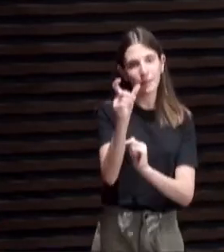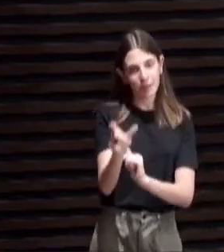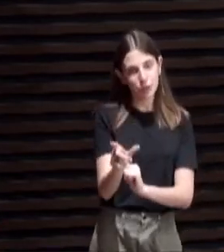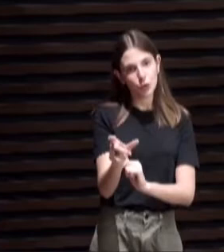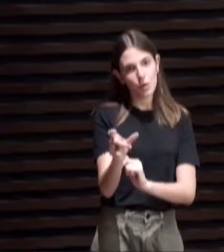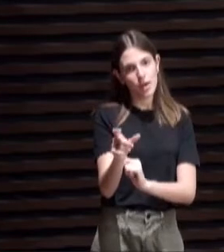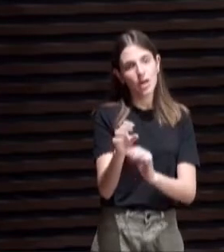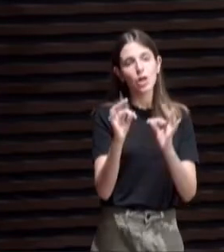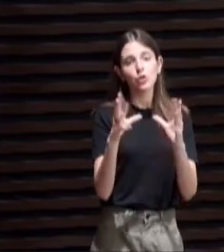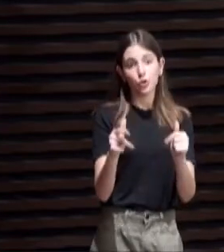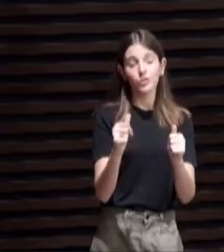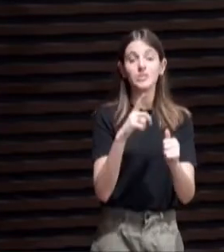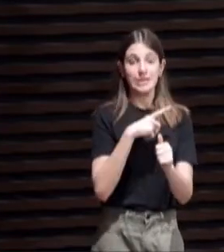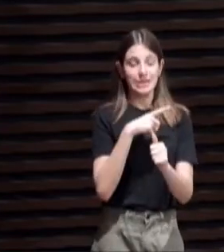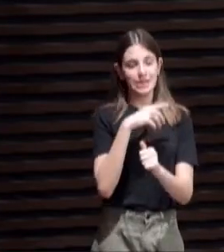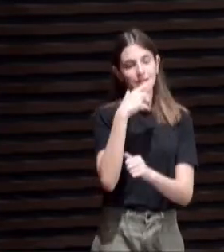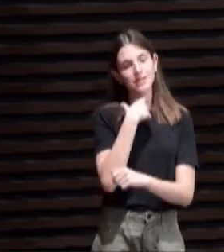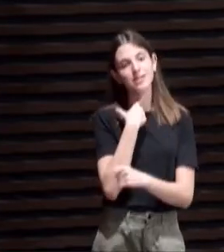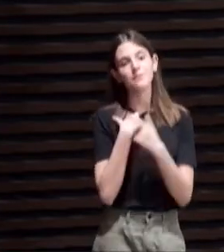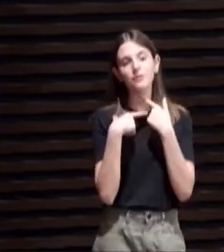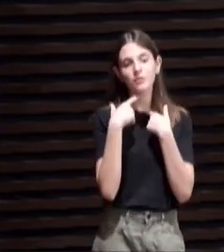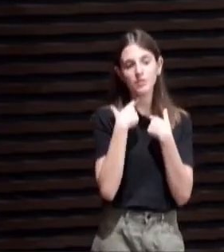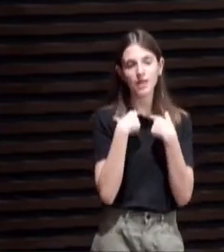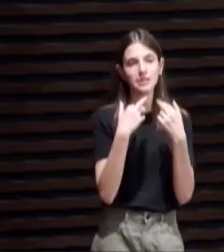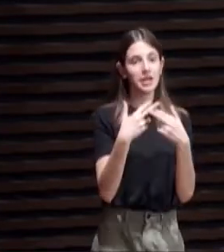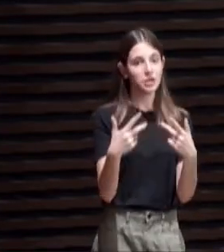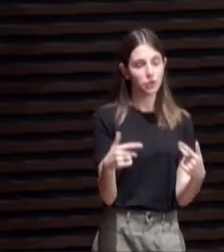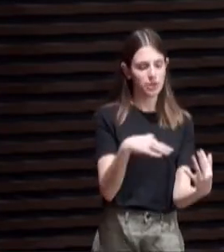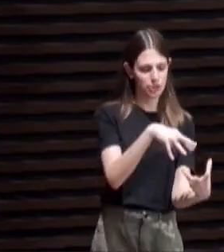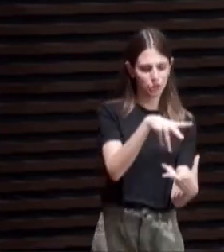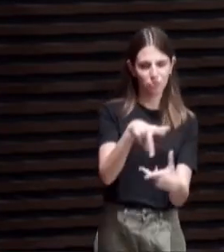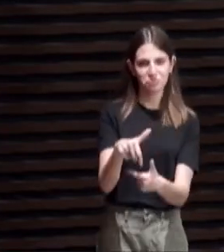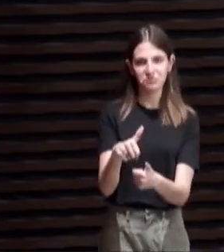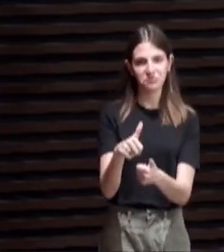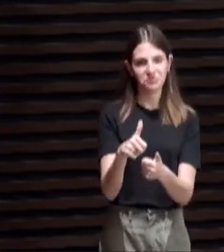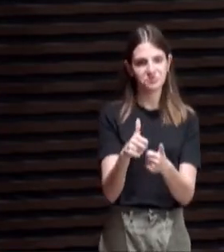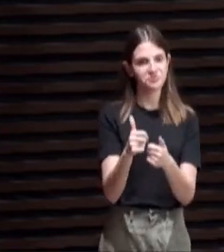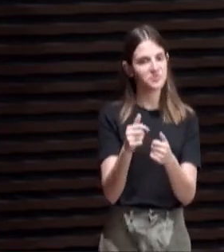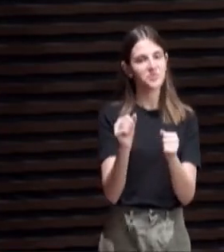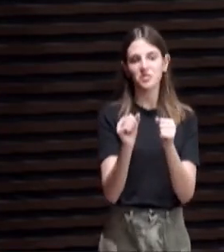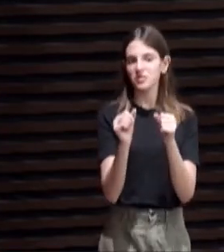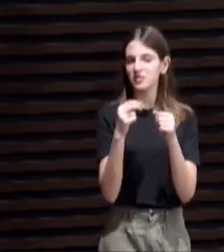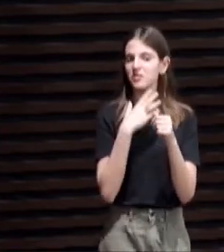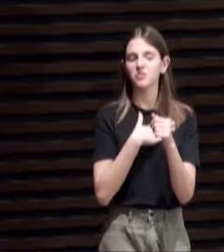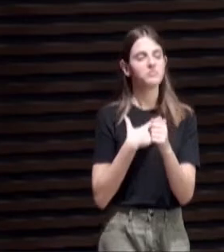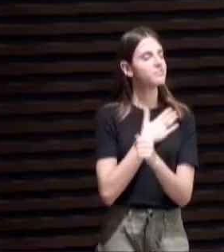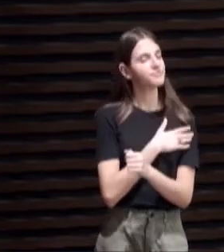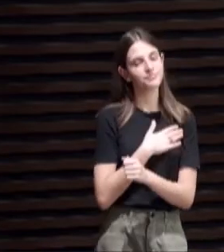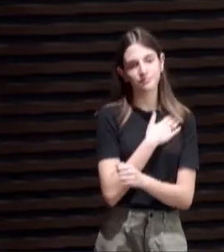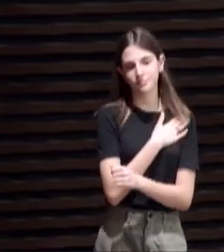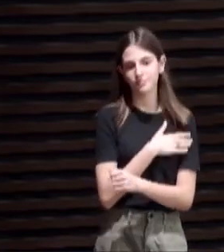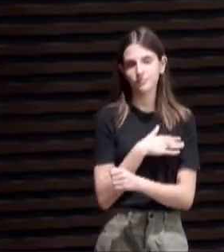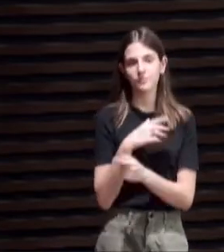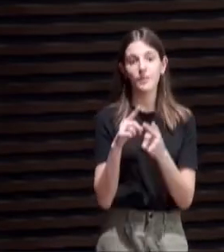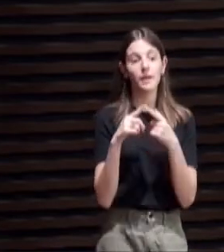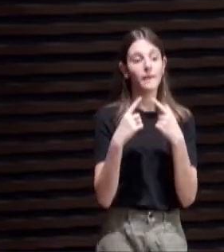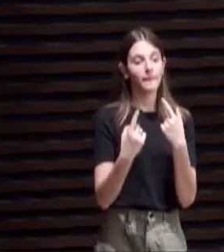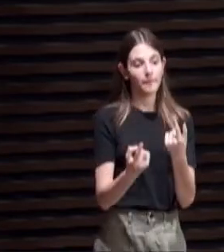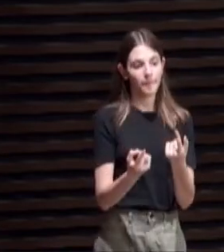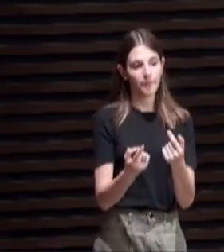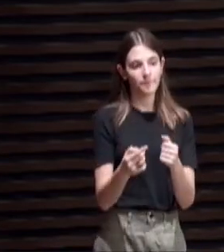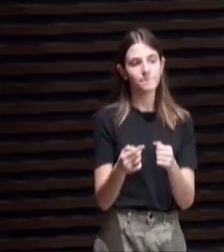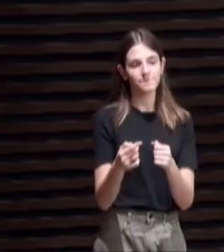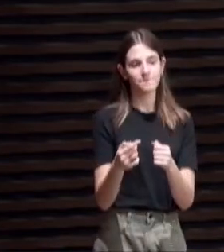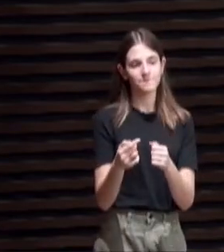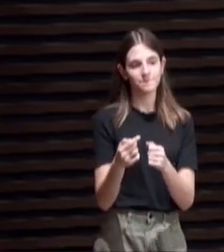desejo de que as coisas nesse mundo não me satisfazem. Mas daí eu concluí que o que me